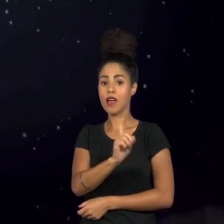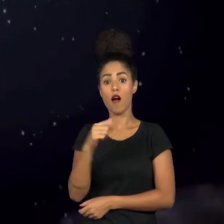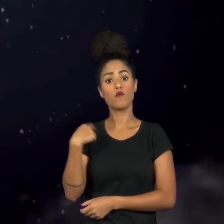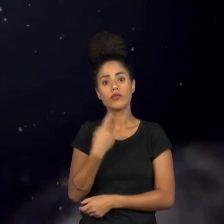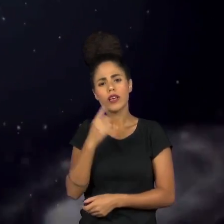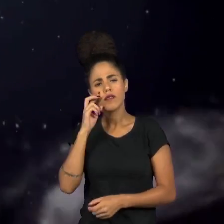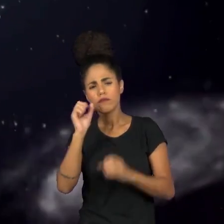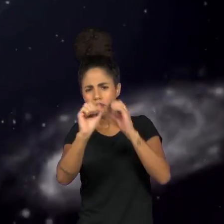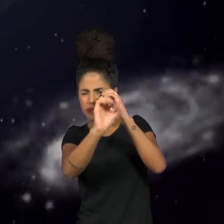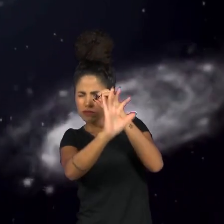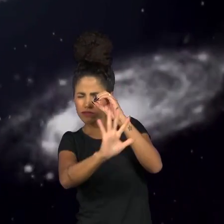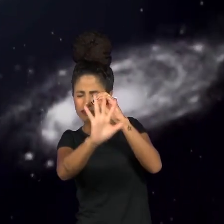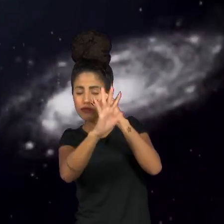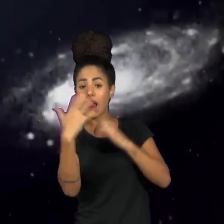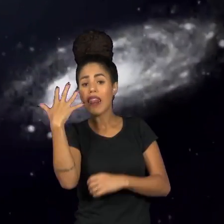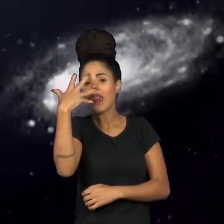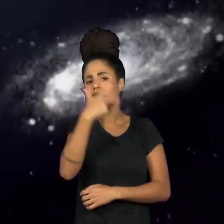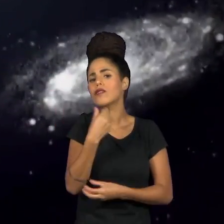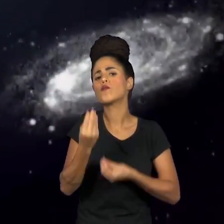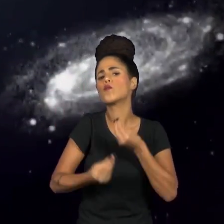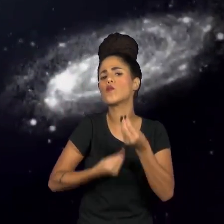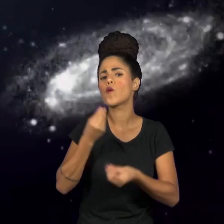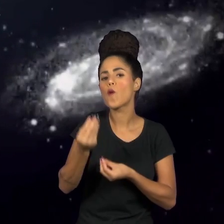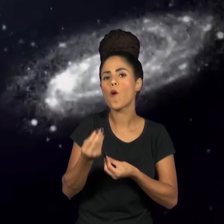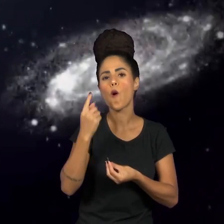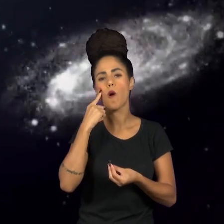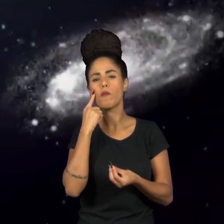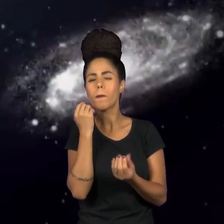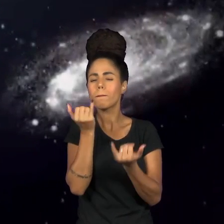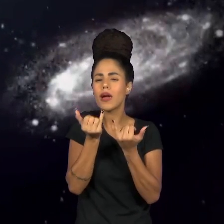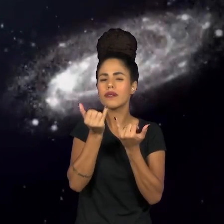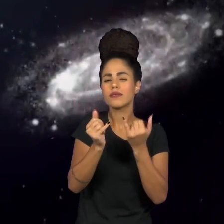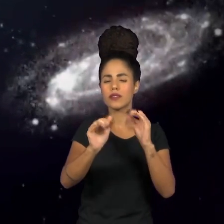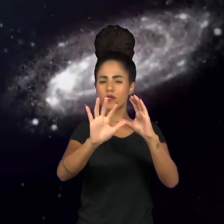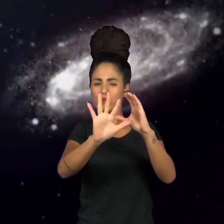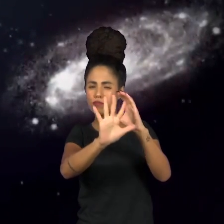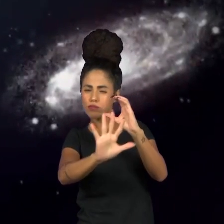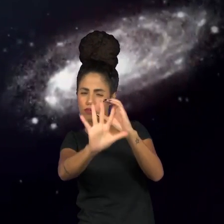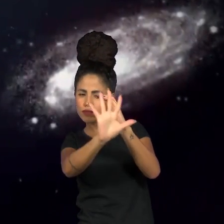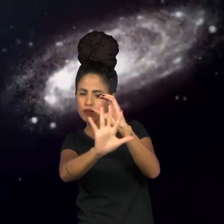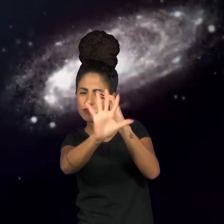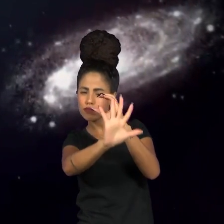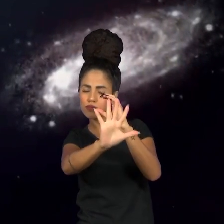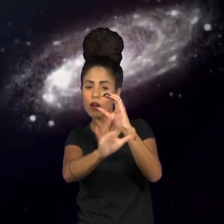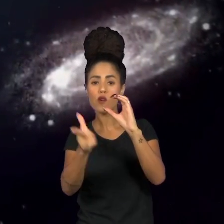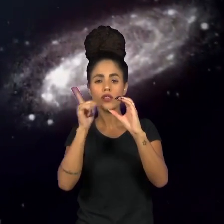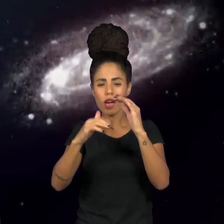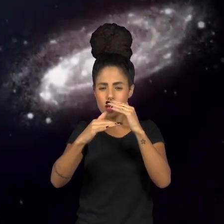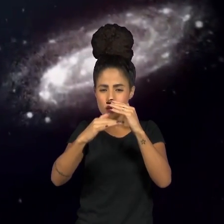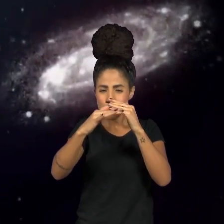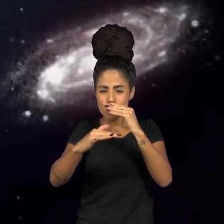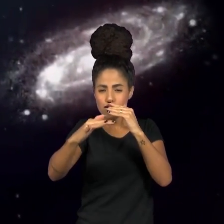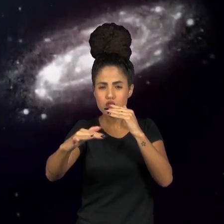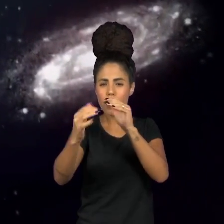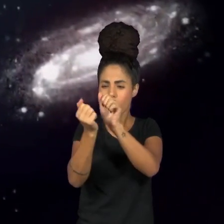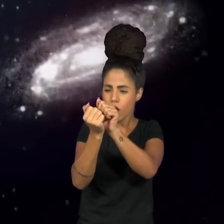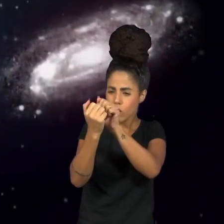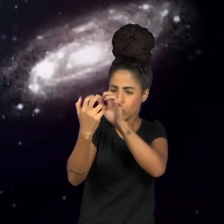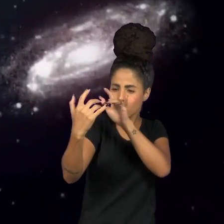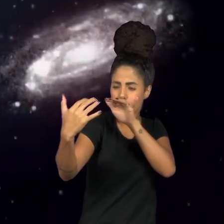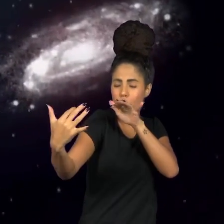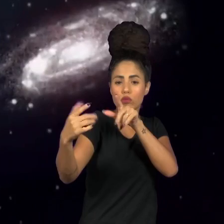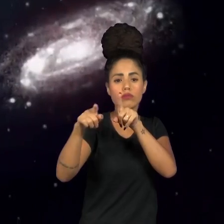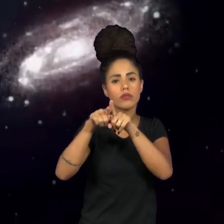uma imagem muito bela, mas ela é uma composição de ondas, de luz, mais